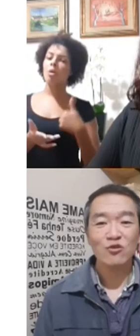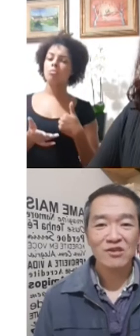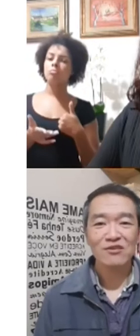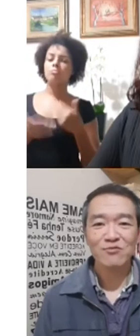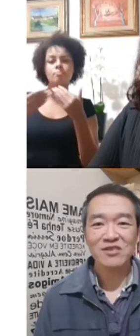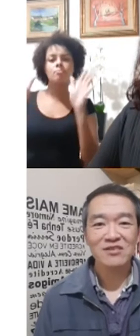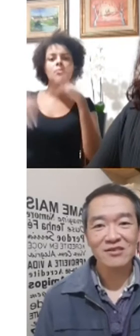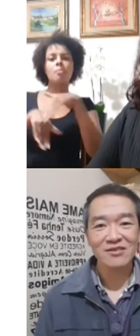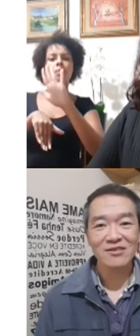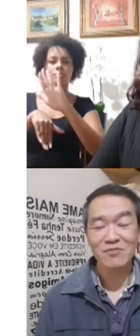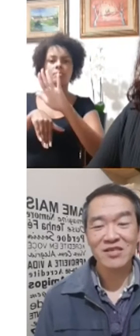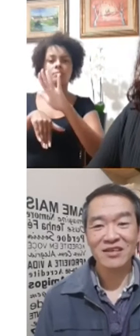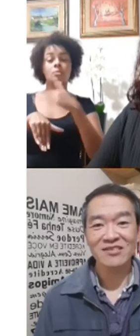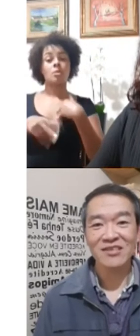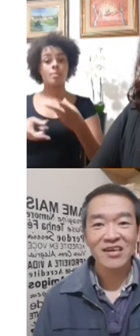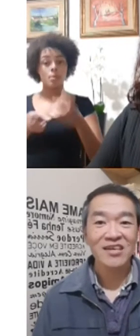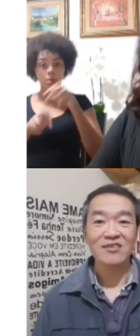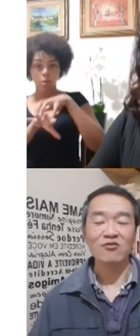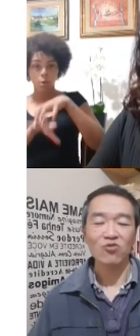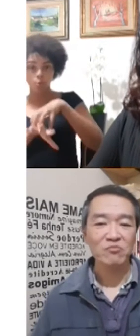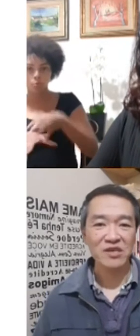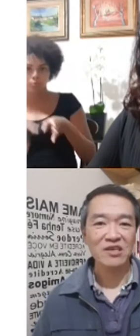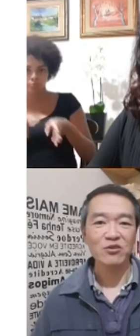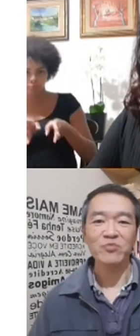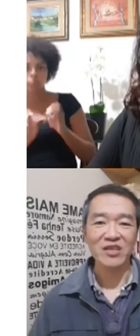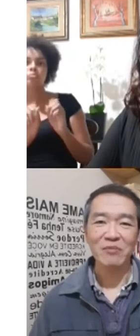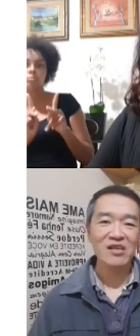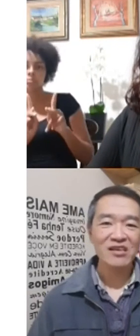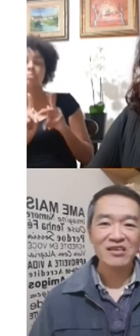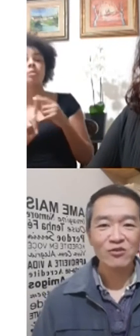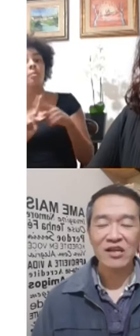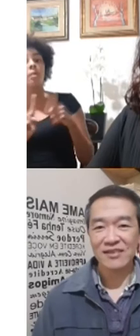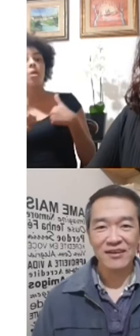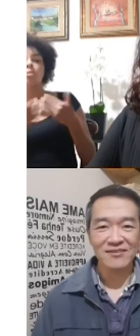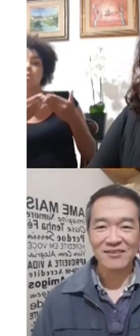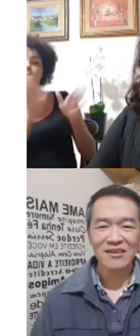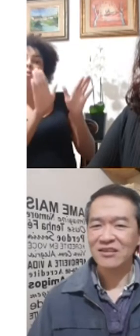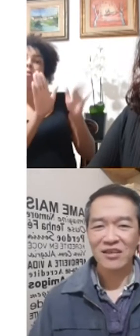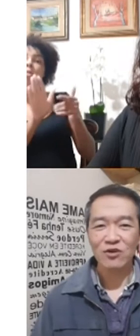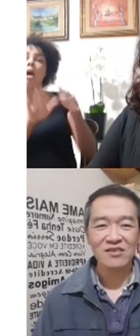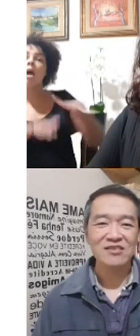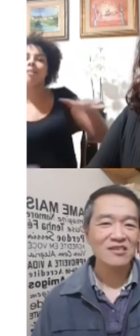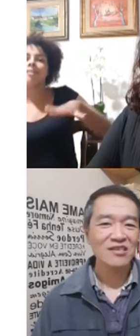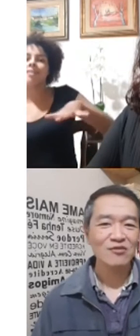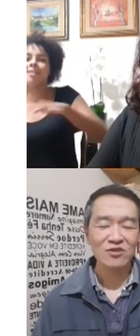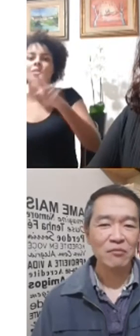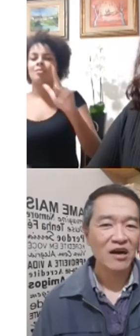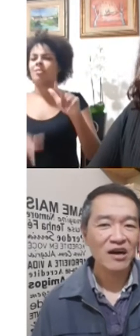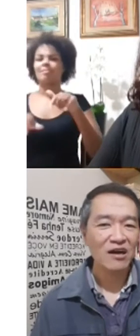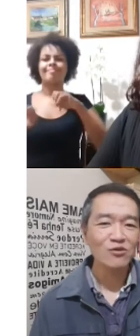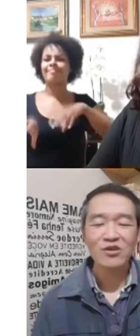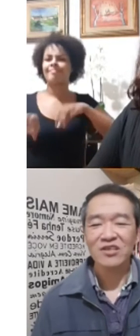não só o turismo precisa de acessibilidade. Então, estou ampliando para trabalhar em outras áreas, né? Na educação,